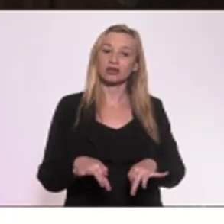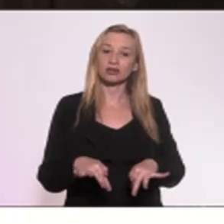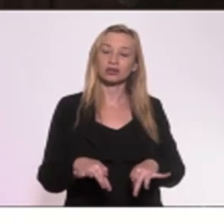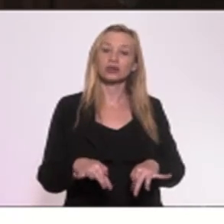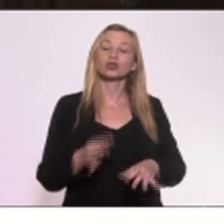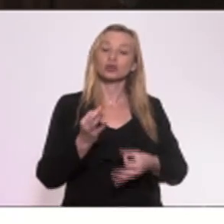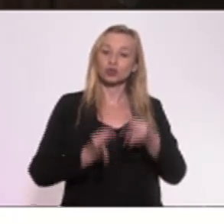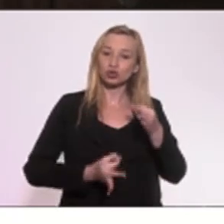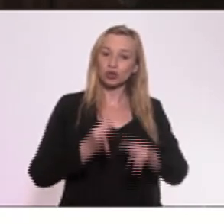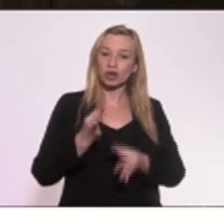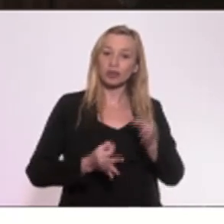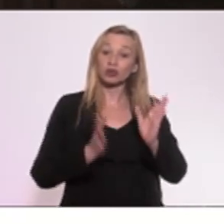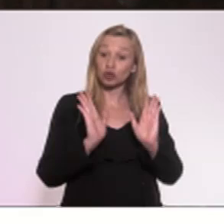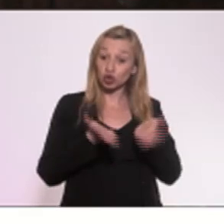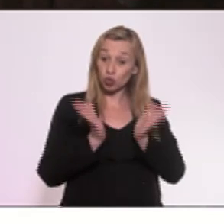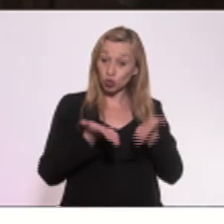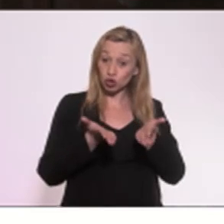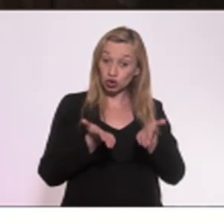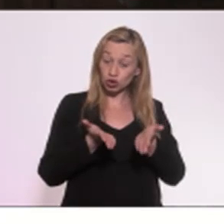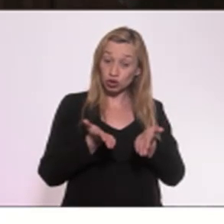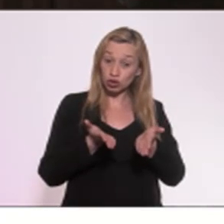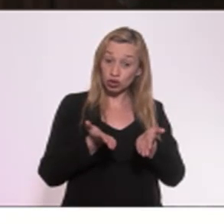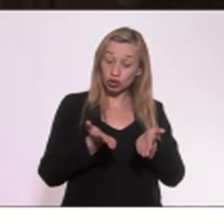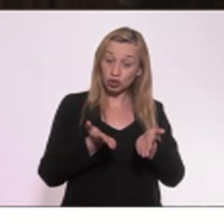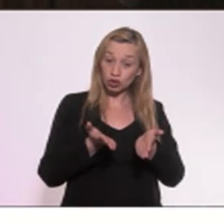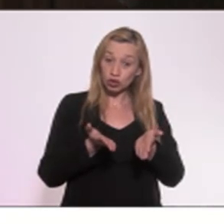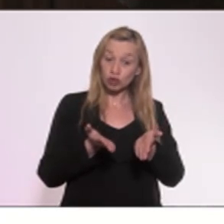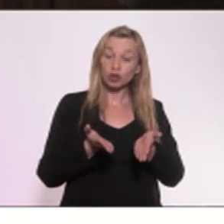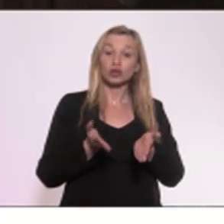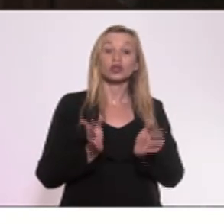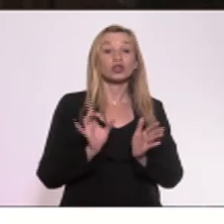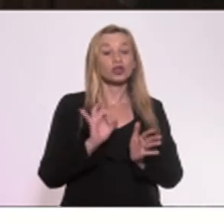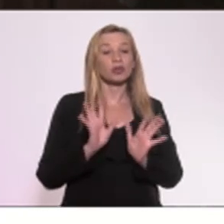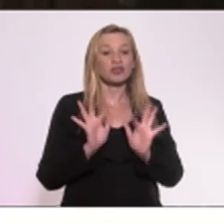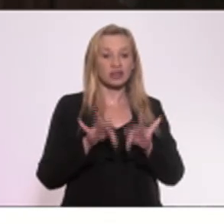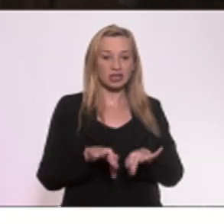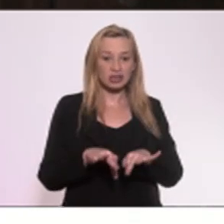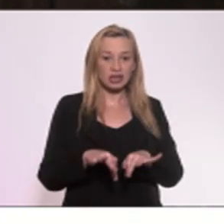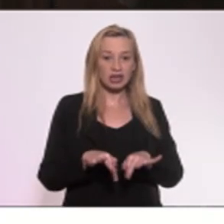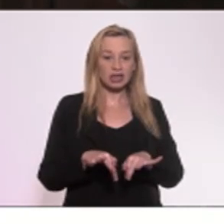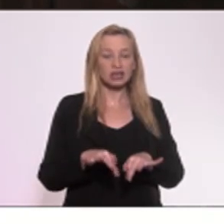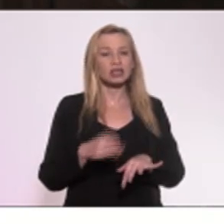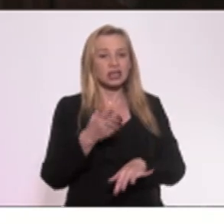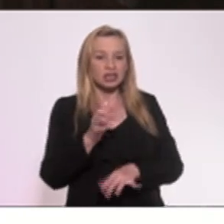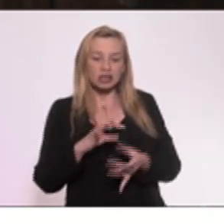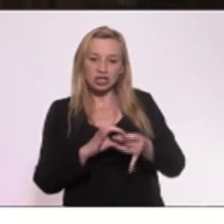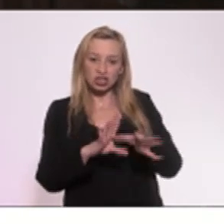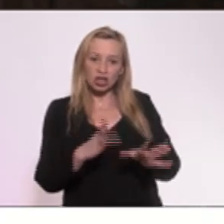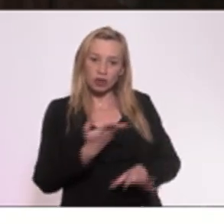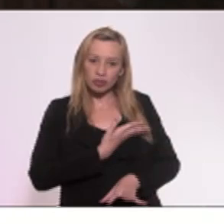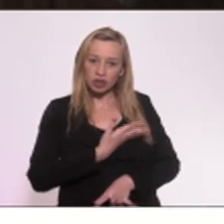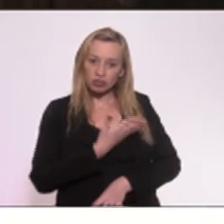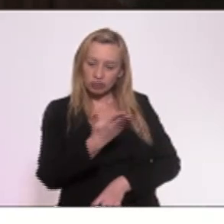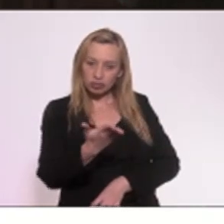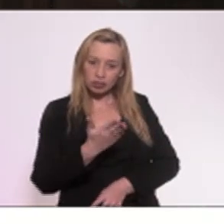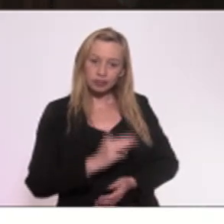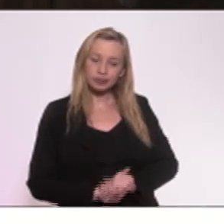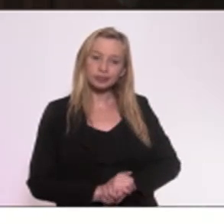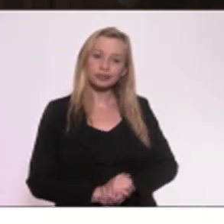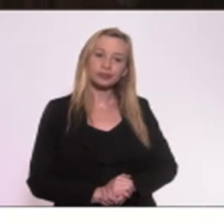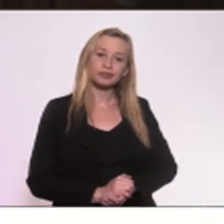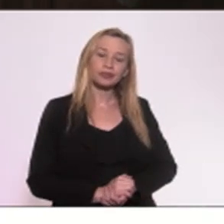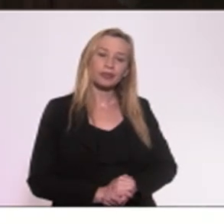do julgamento de hoje. E só para Vossa Excelência concluir, dar uma parte ao nosso colega aqui,